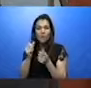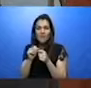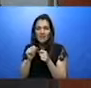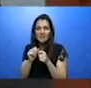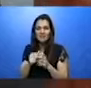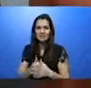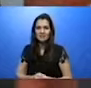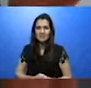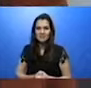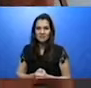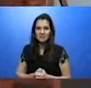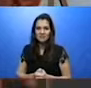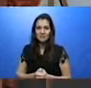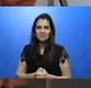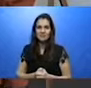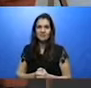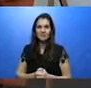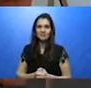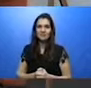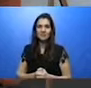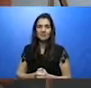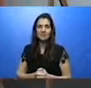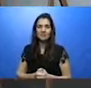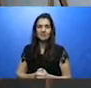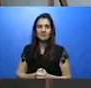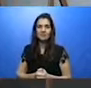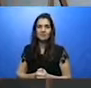as duas operações. Então, vamos lá.